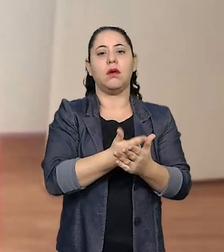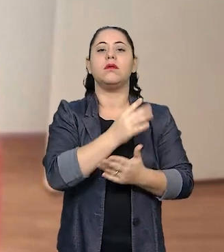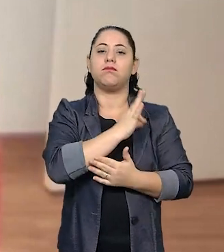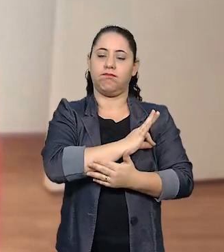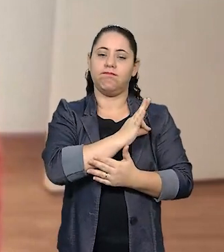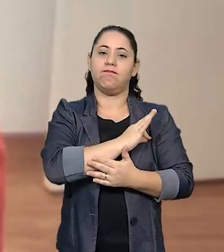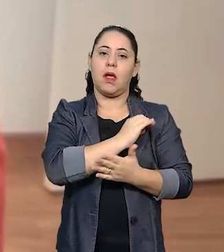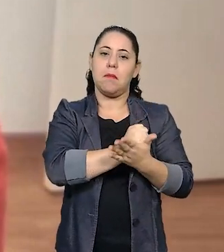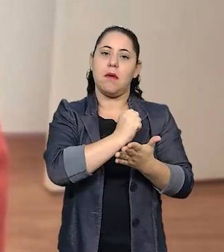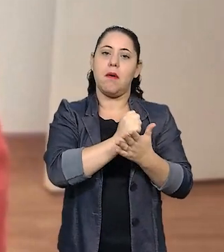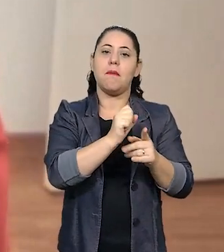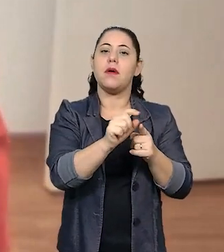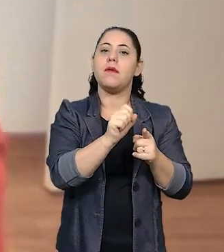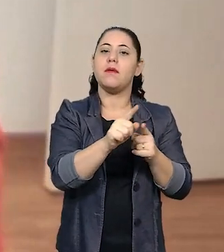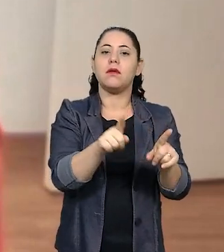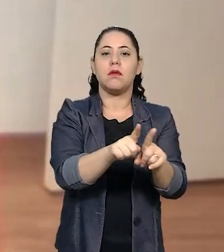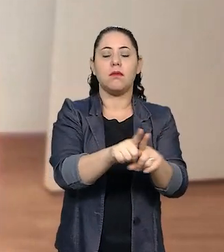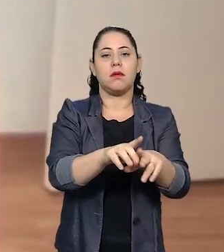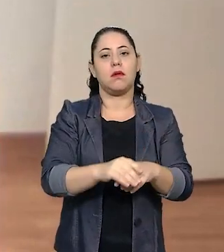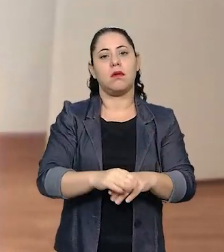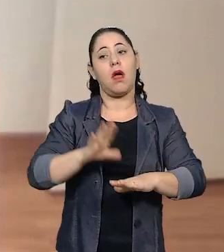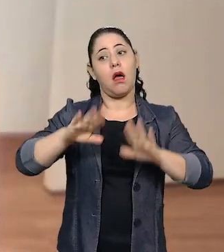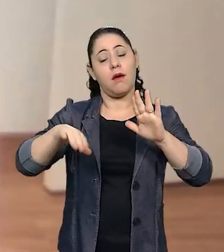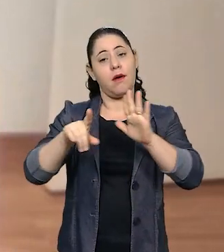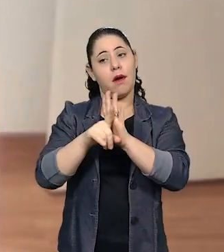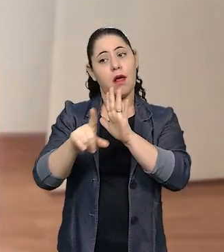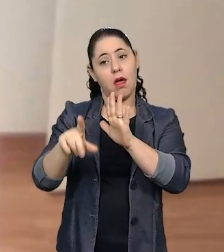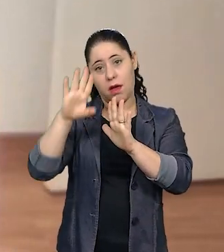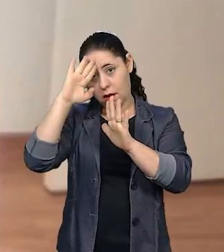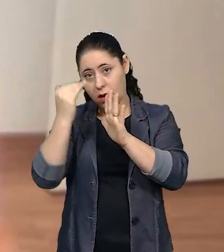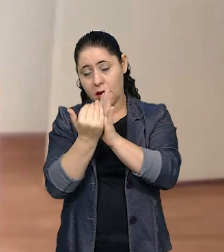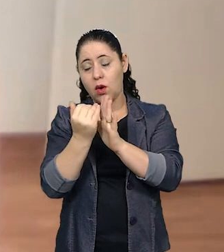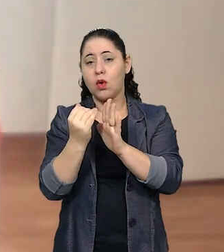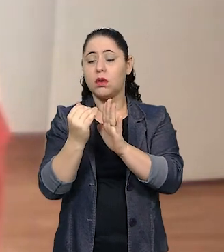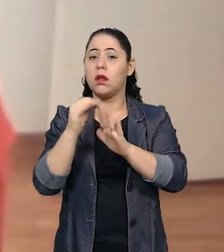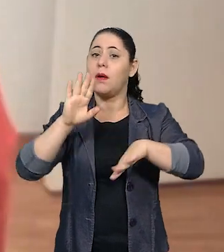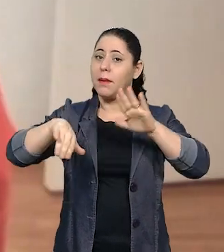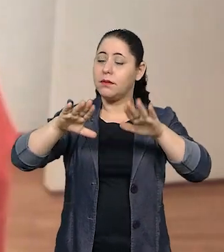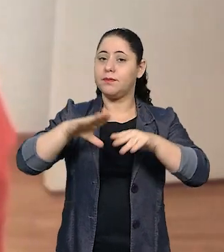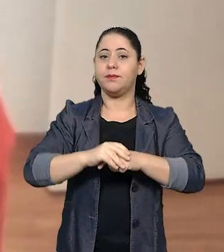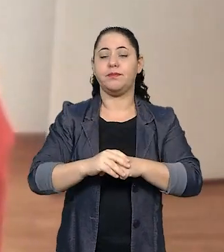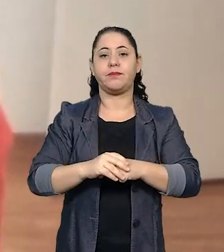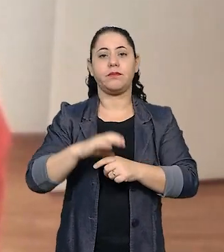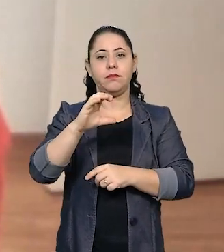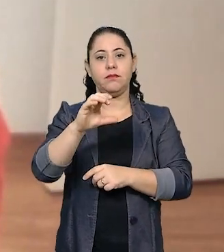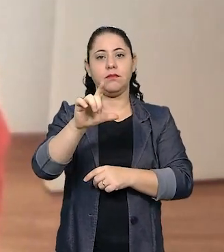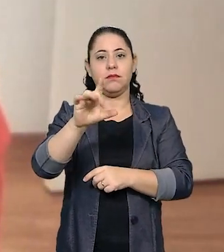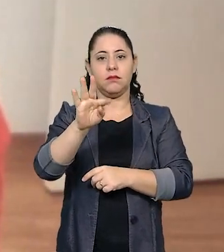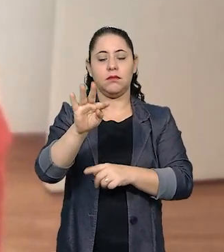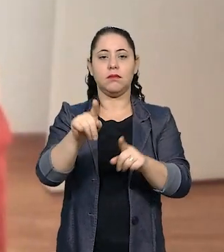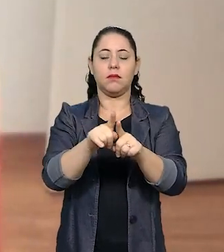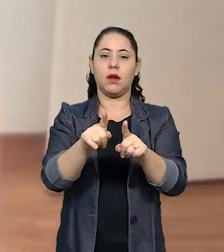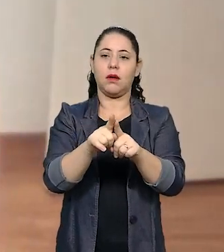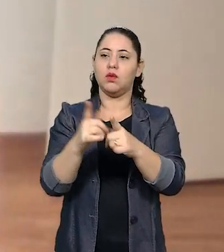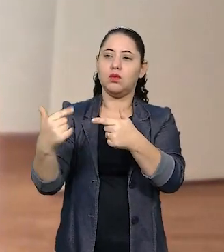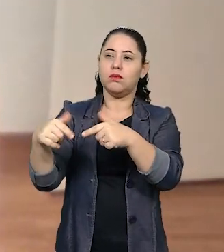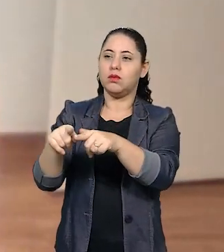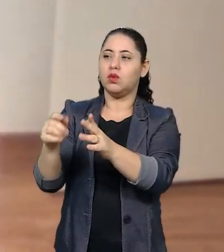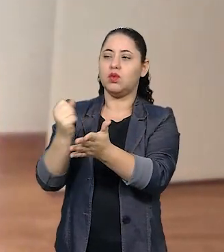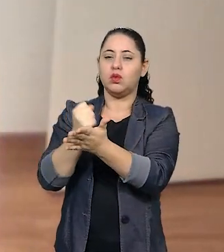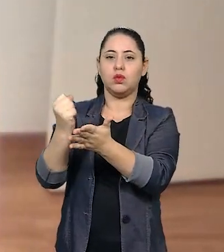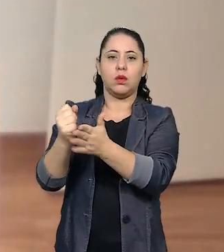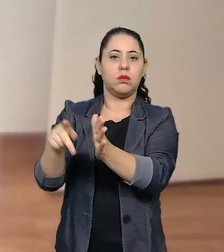espaço de trabalho ou numa creche que a empresa ajude a bancar esse valor da mensalidade. Isso depende